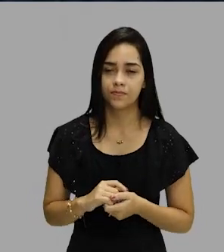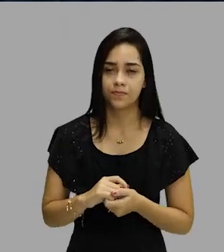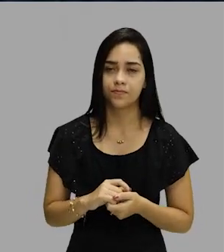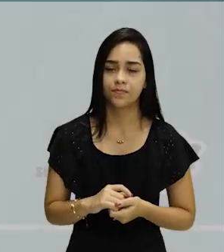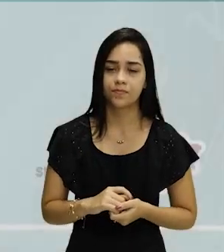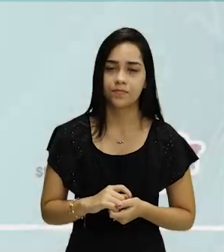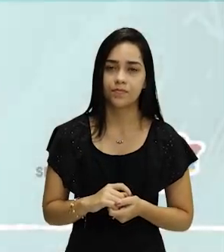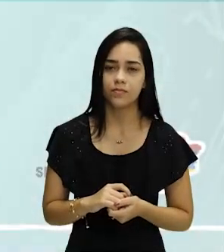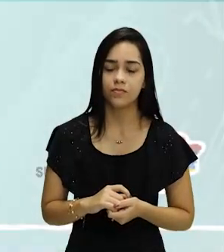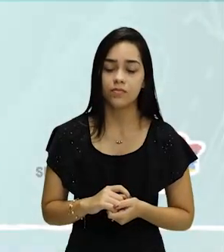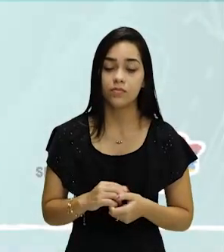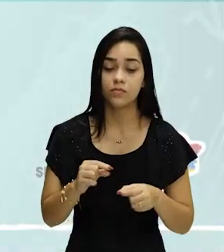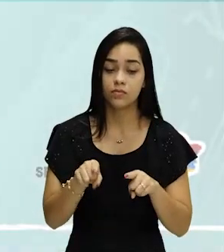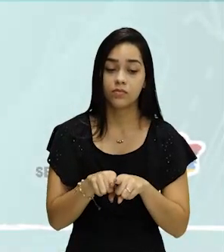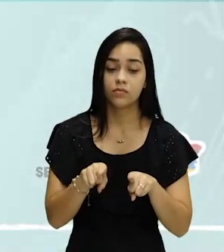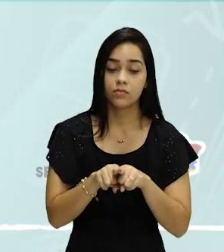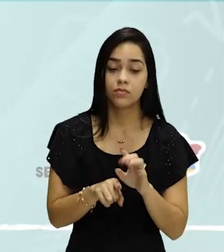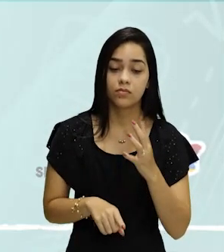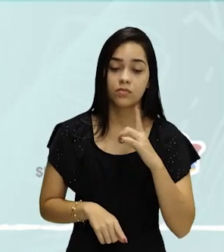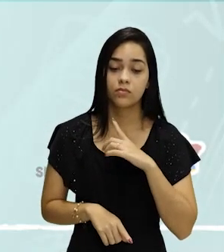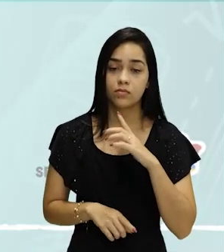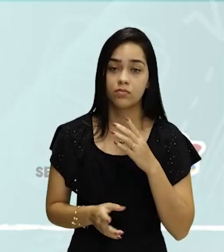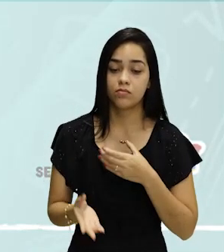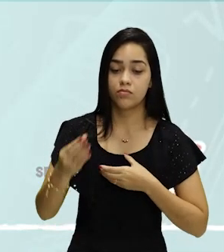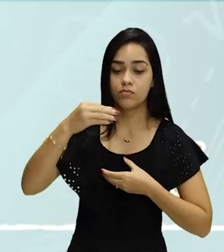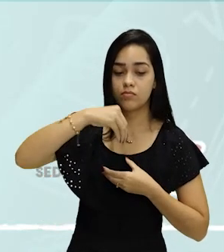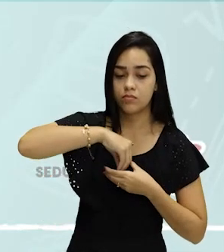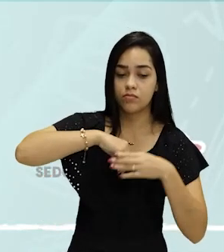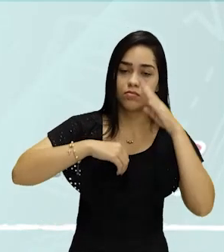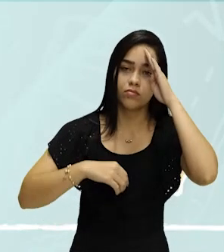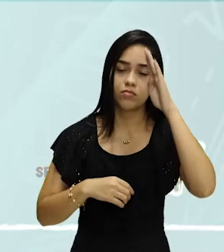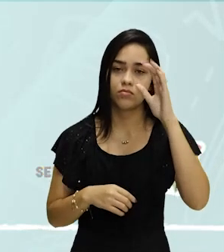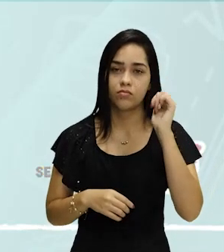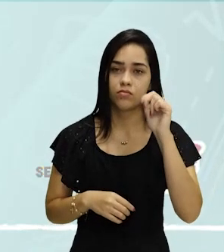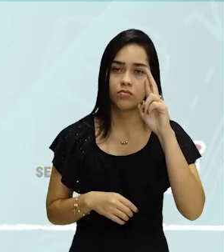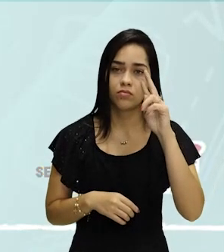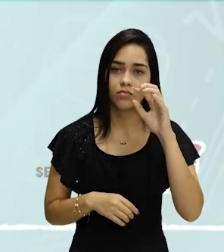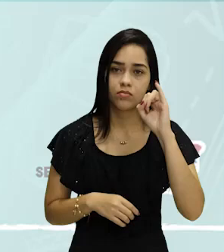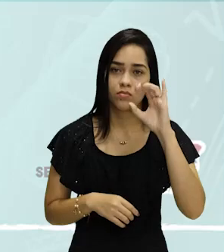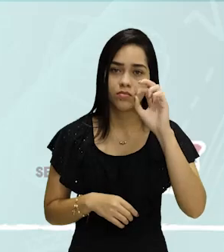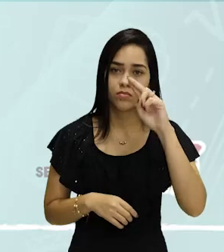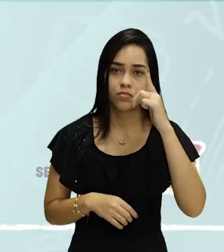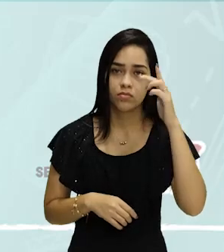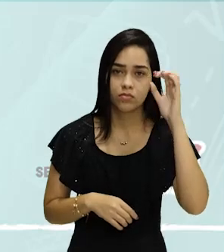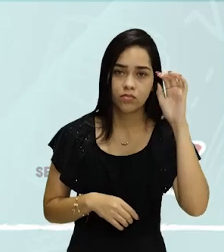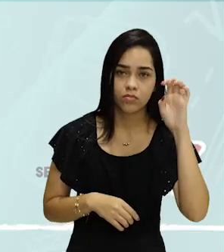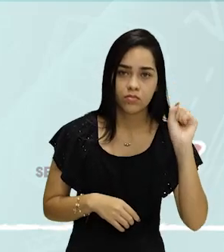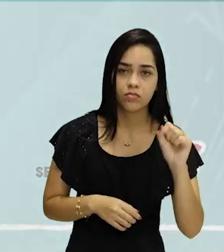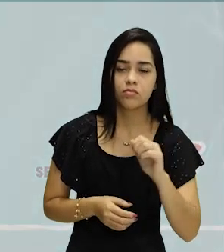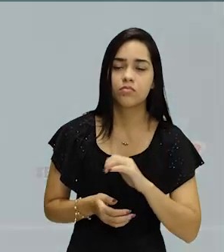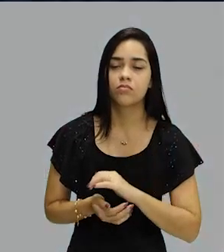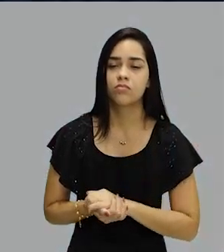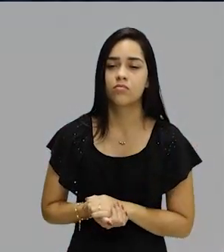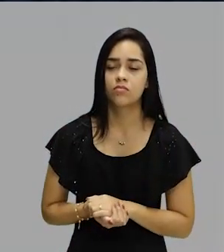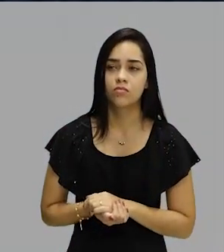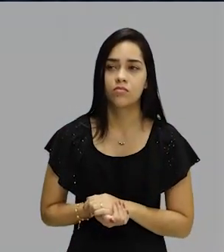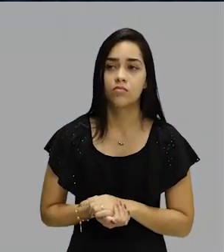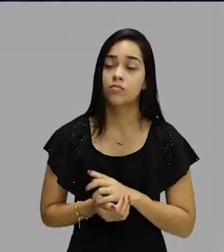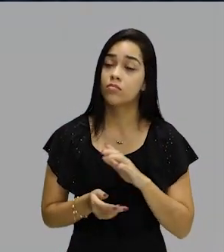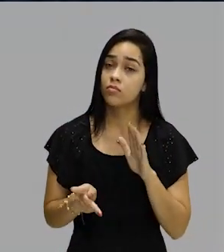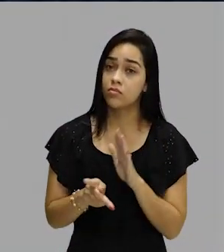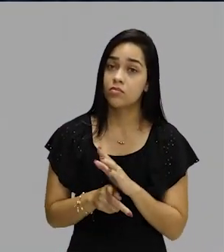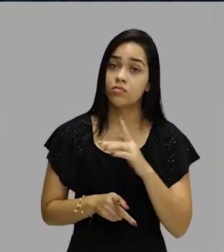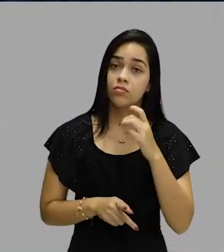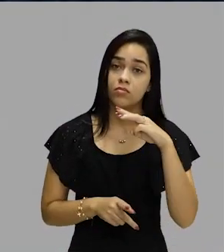ok? Também ocorrem hemorragias internas, principalmente nas articulações. Quem é